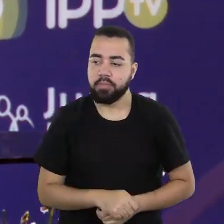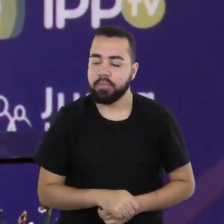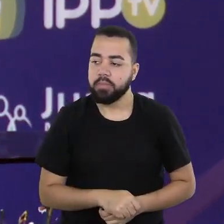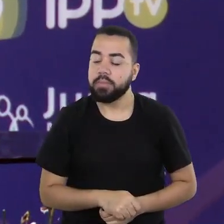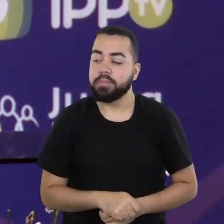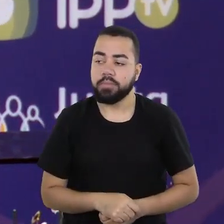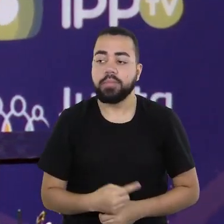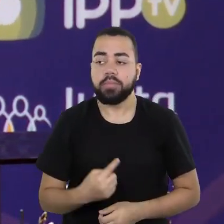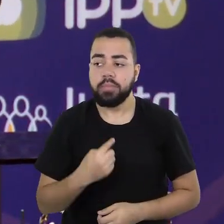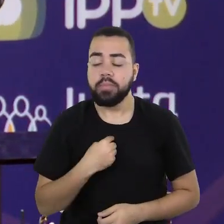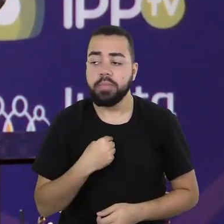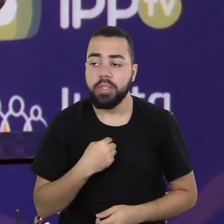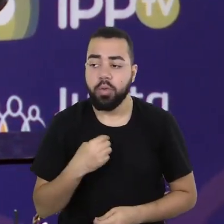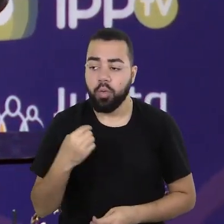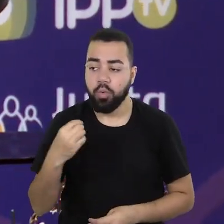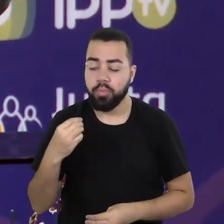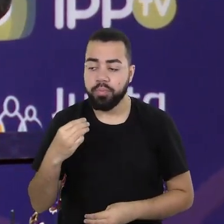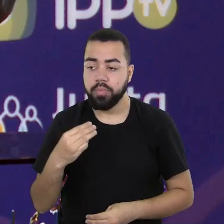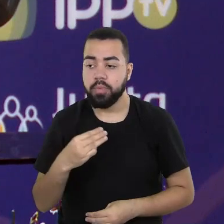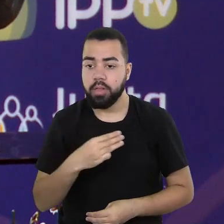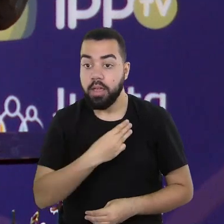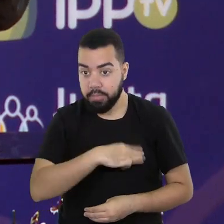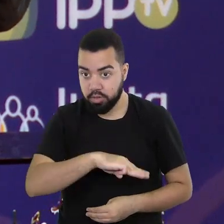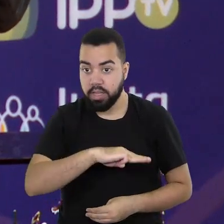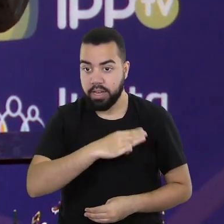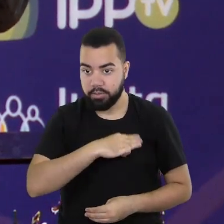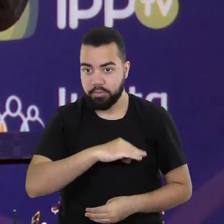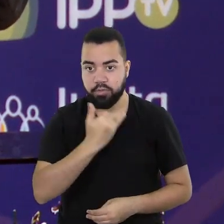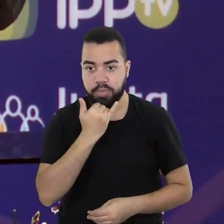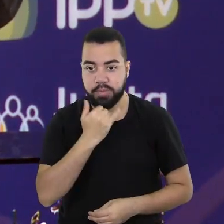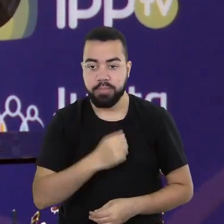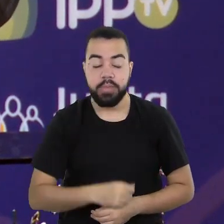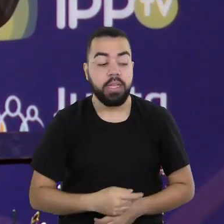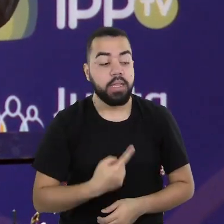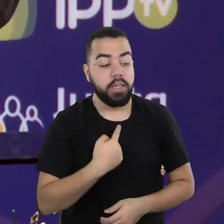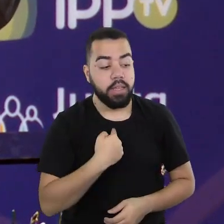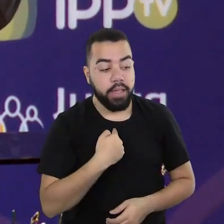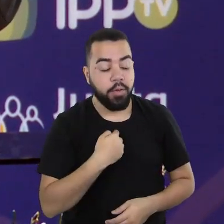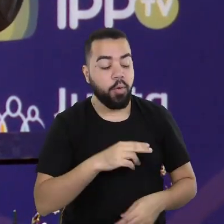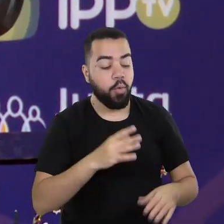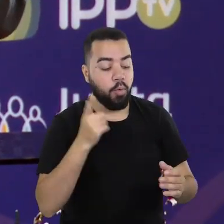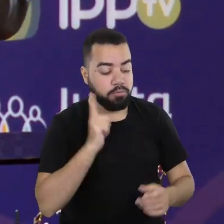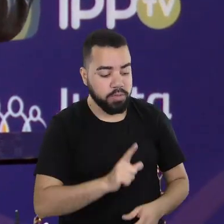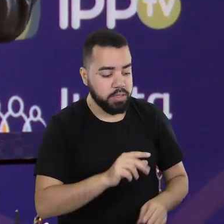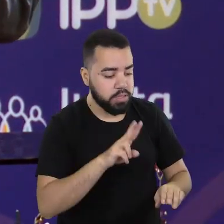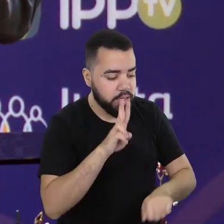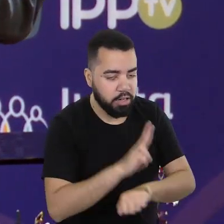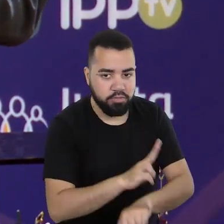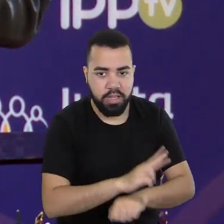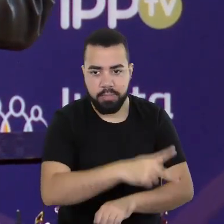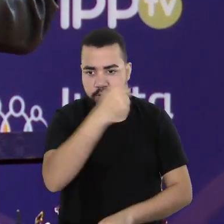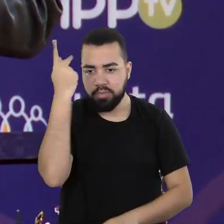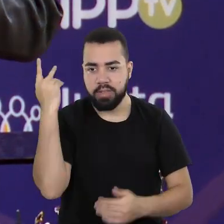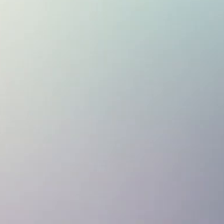estão ao seu redor, precisando da sua compaixão. Amém?